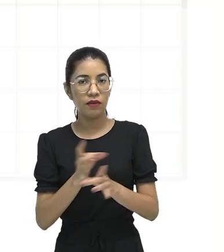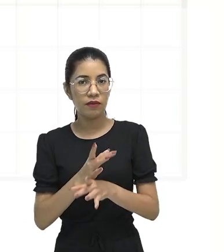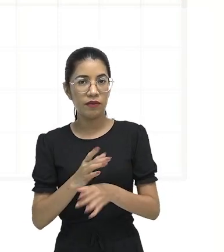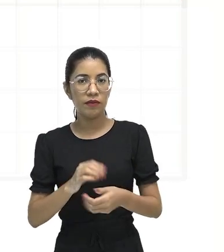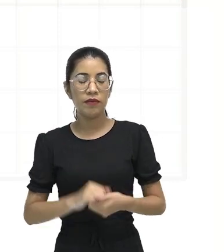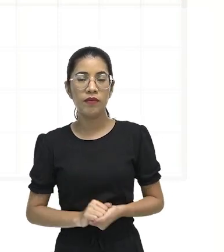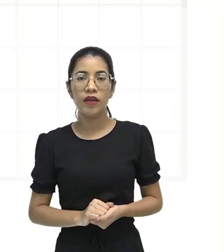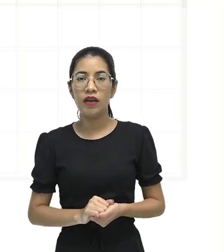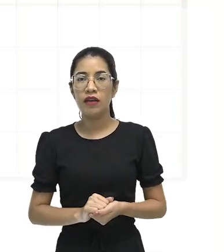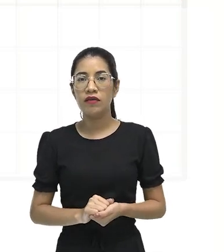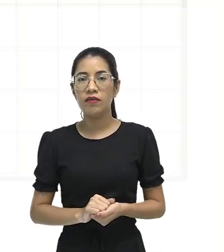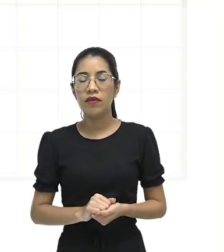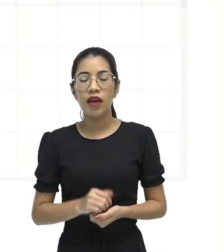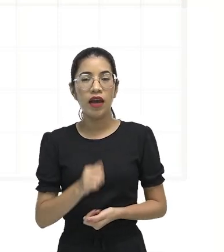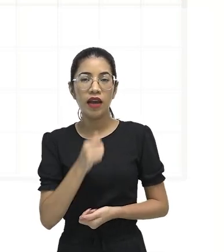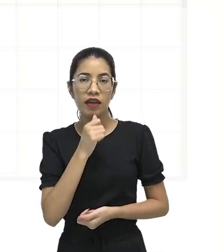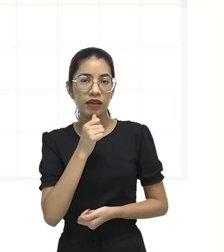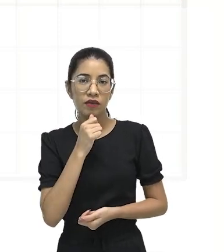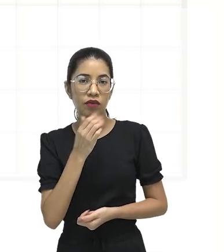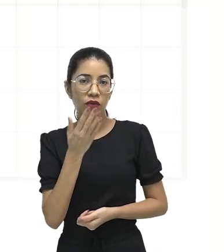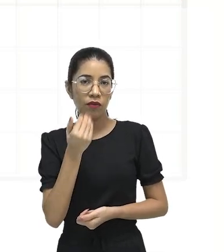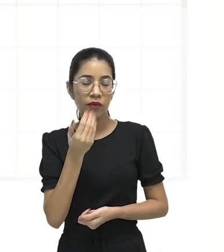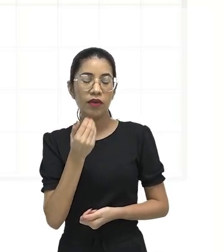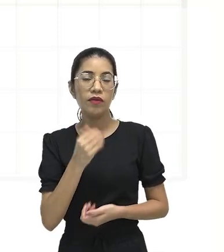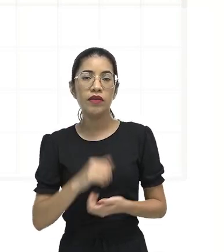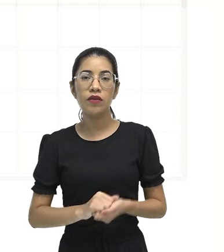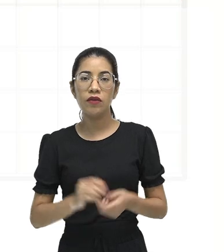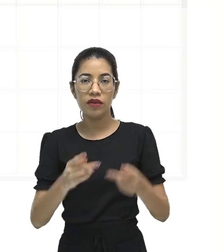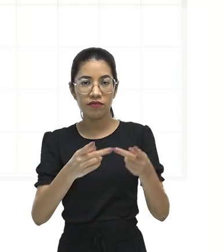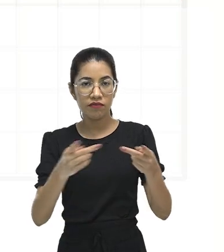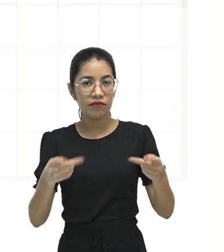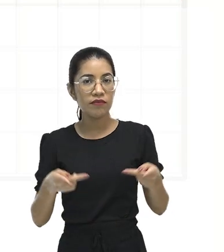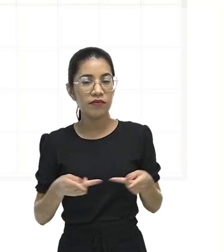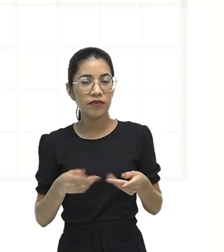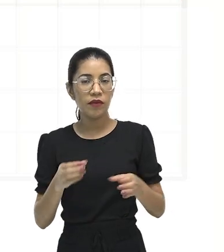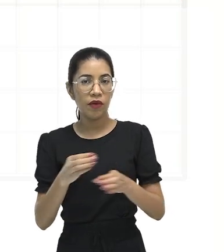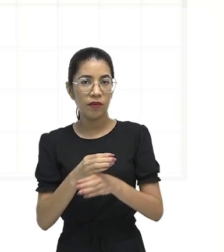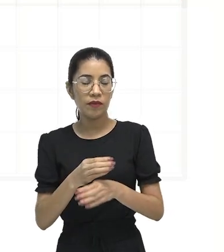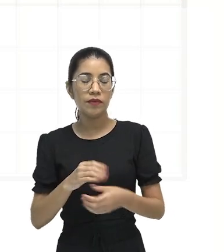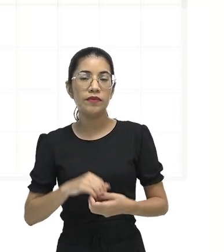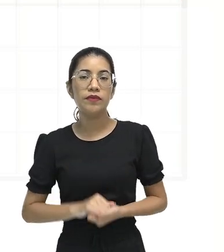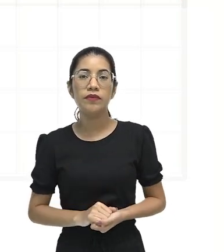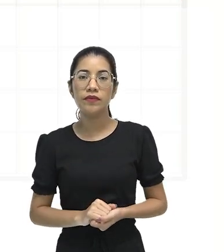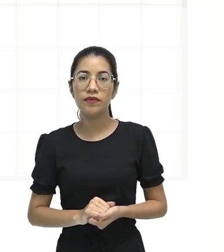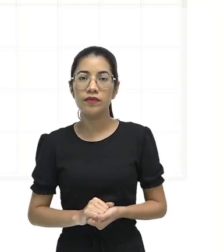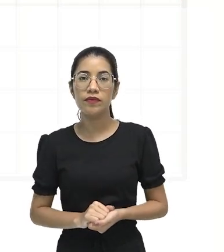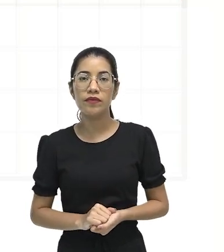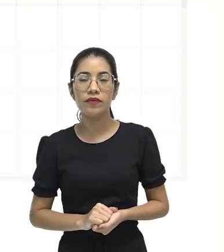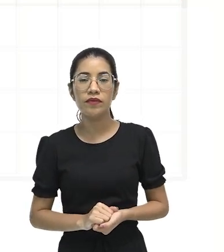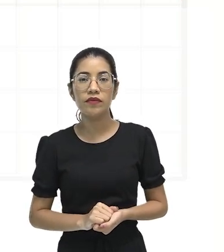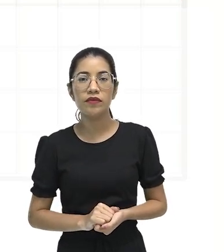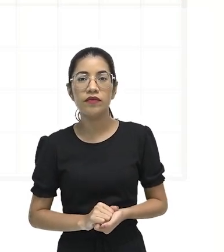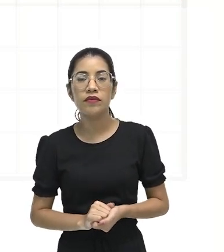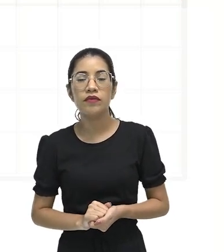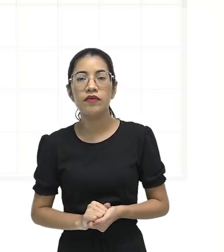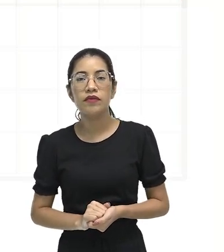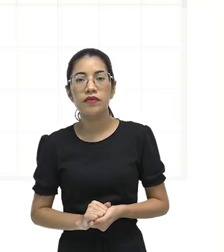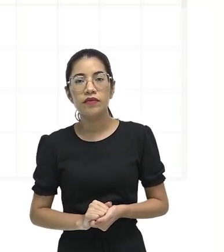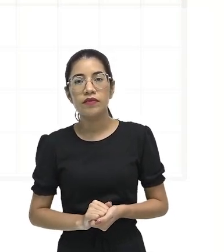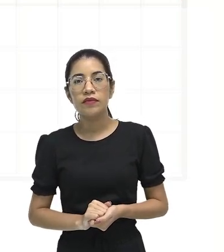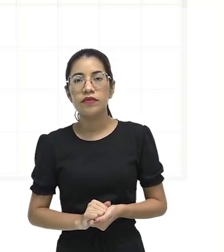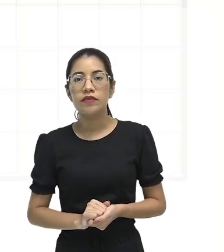Não foi comido nada, não foi comido nenhuma fatia, então ela está com 100% do seu tamanho. Veja